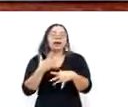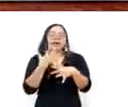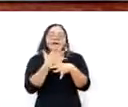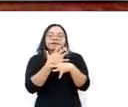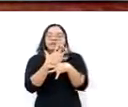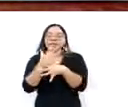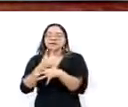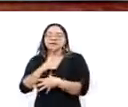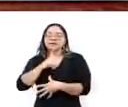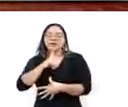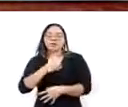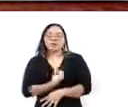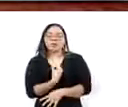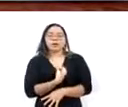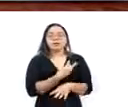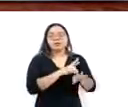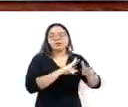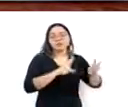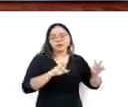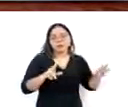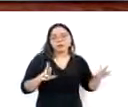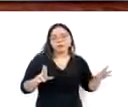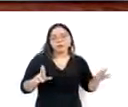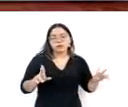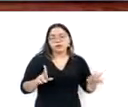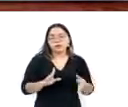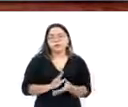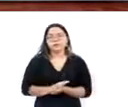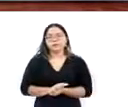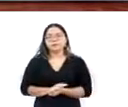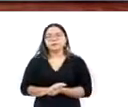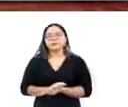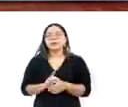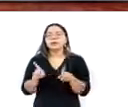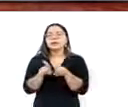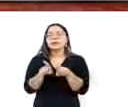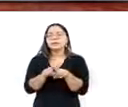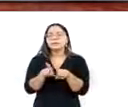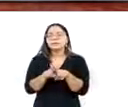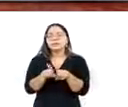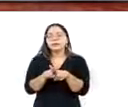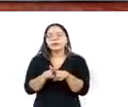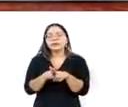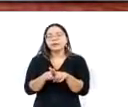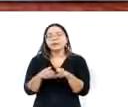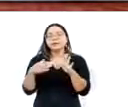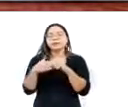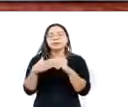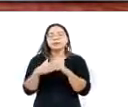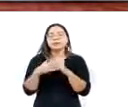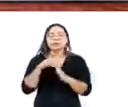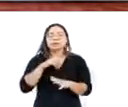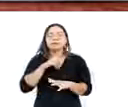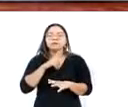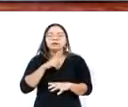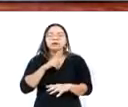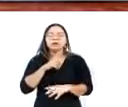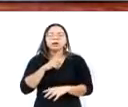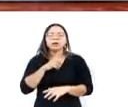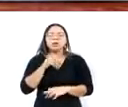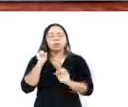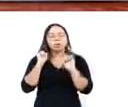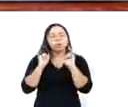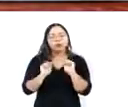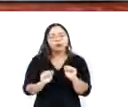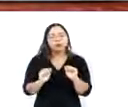cada município, de cada estado e cada região é diferente também. Também esses limites nos levaram à disputa de